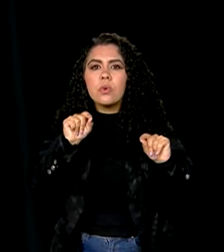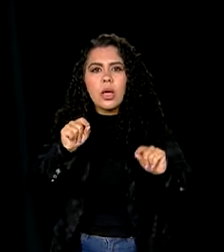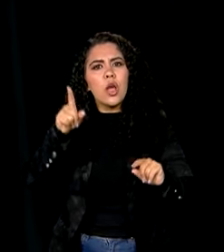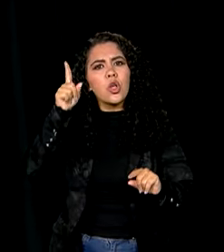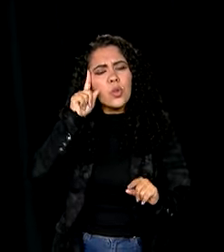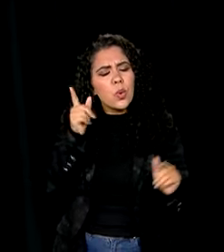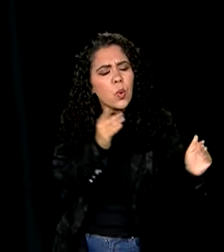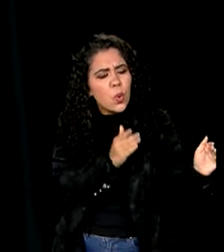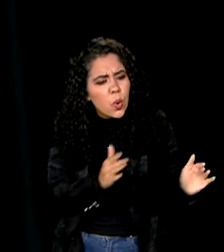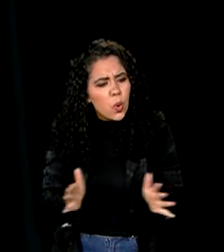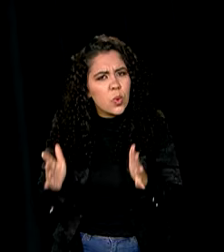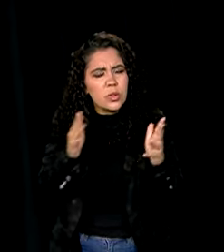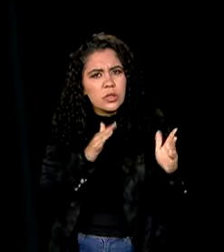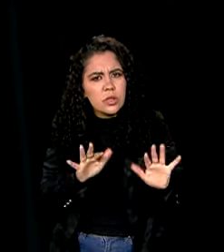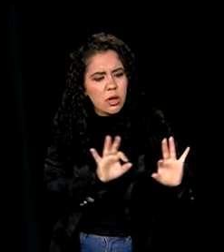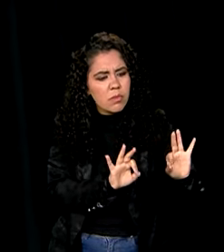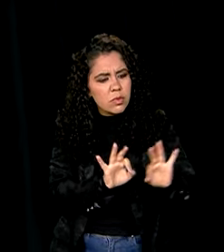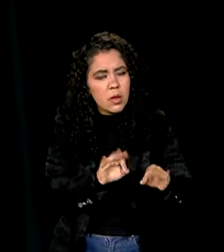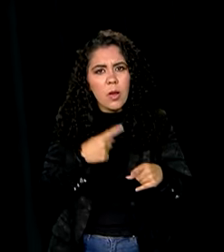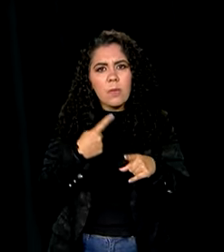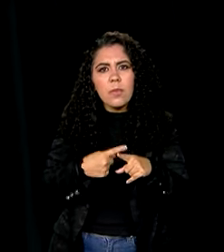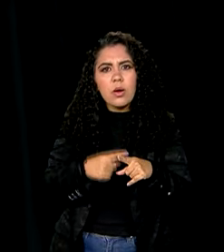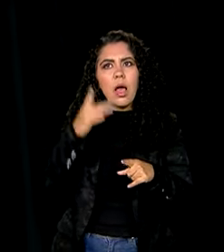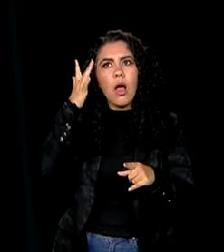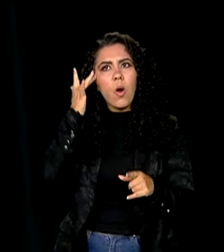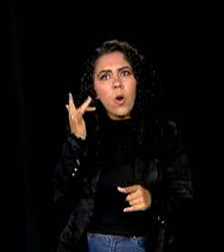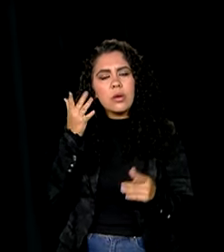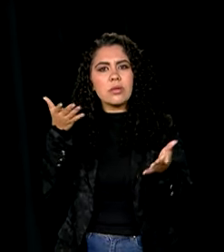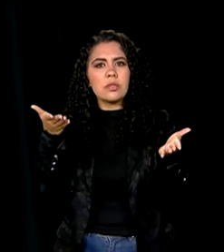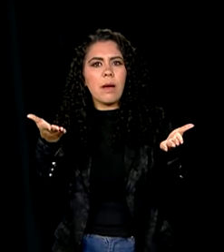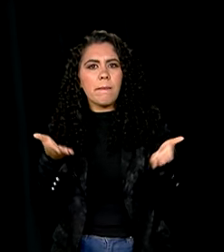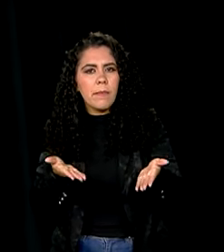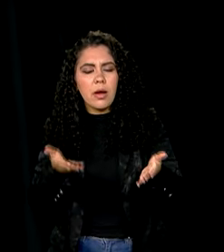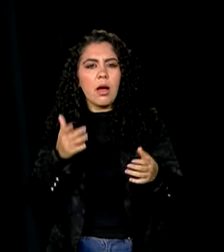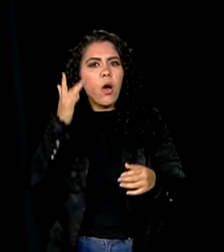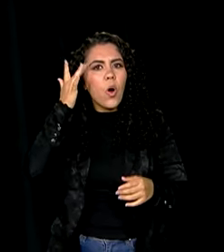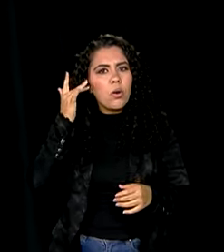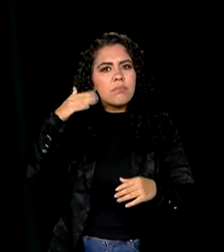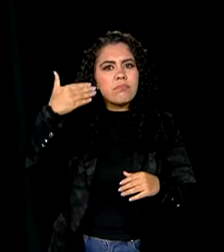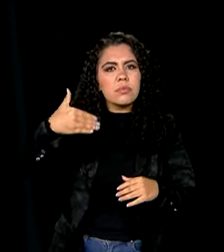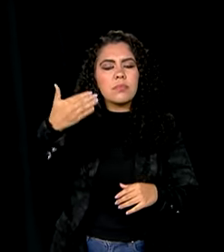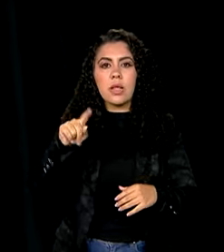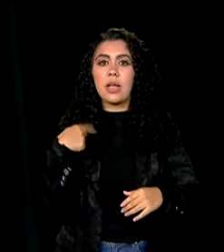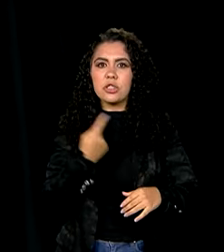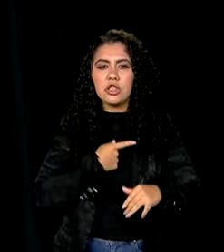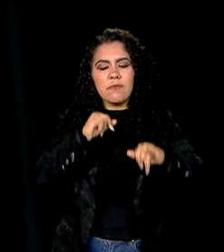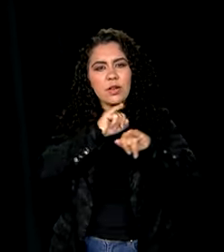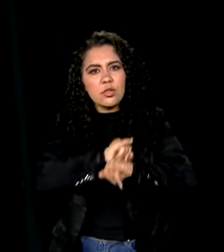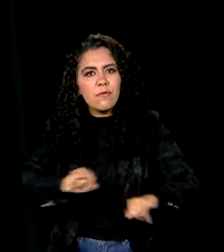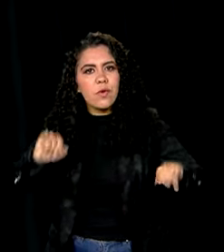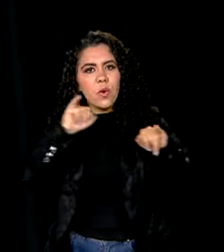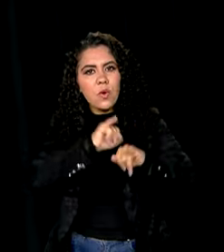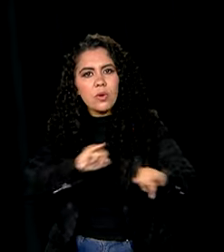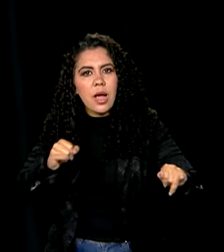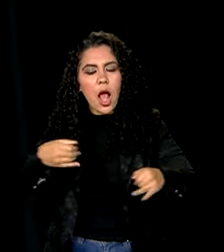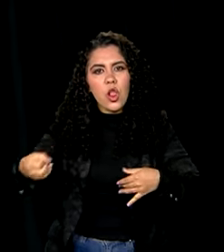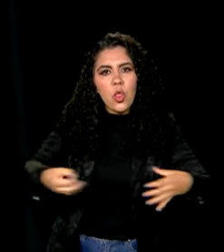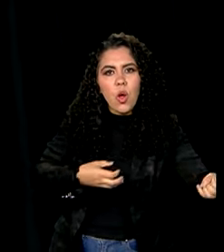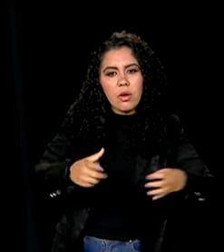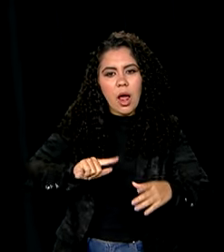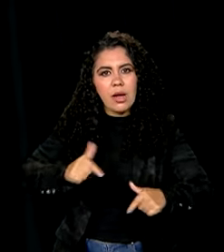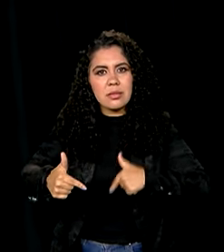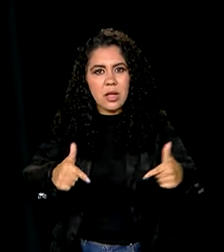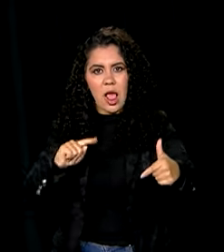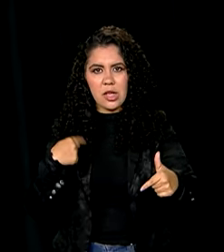dias, porque cada dia sim, dia não, haverá um anúncio. Nós não temos como escapar dessa tarefa,